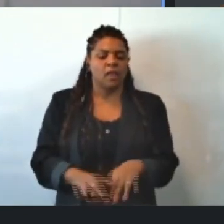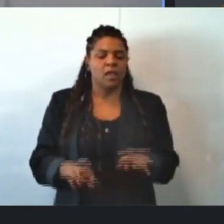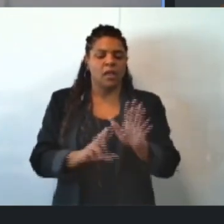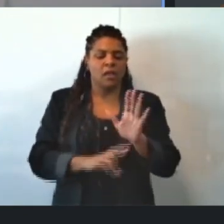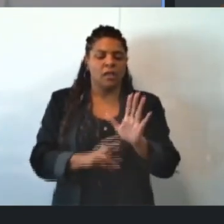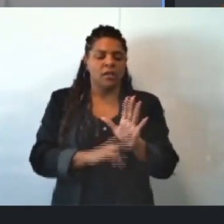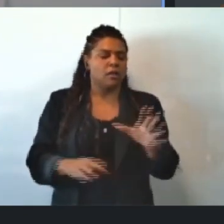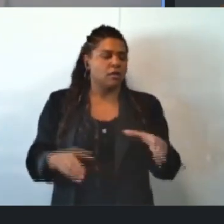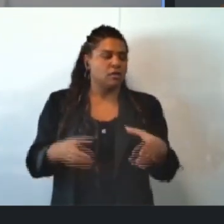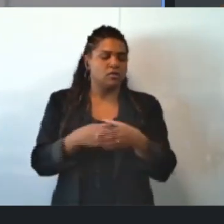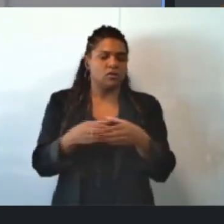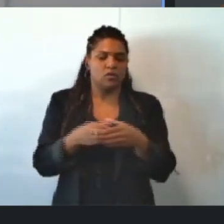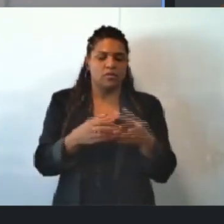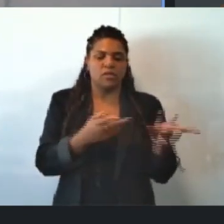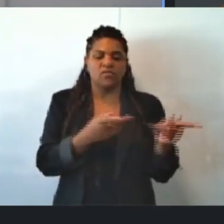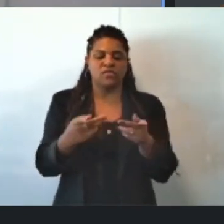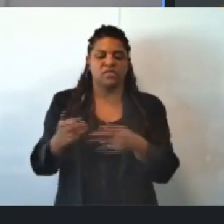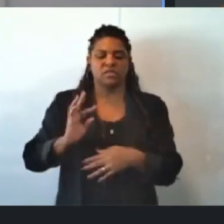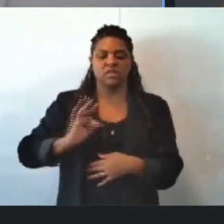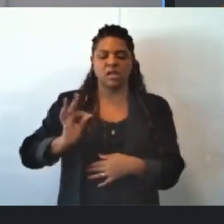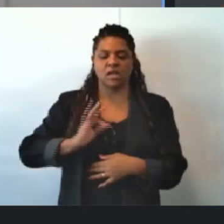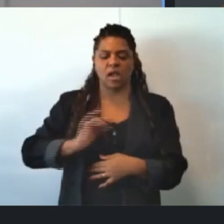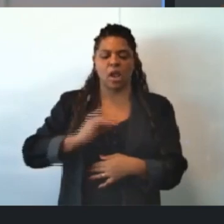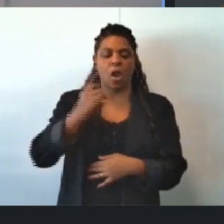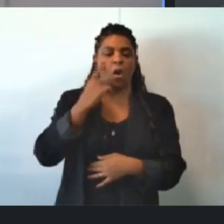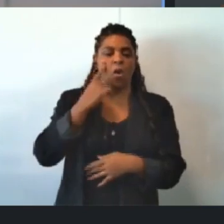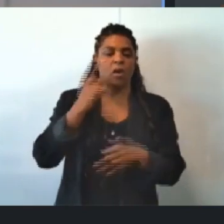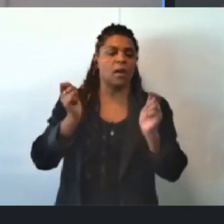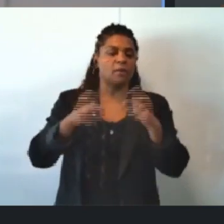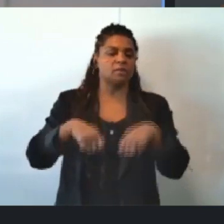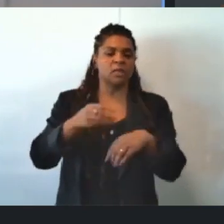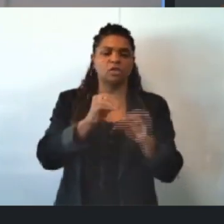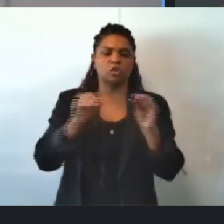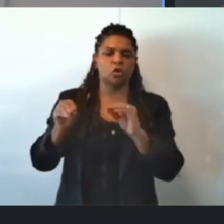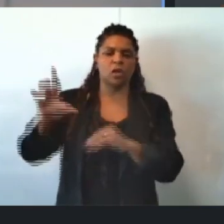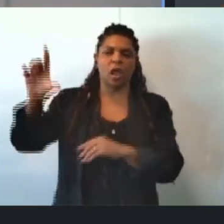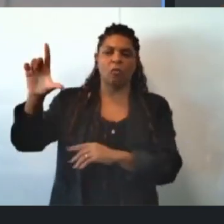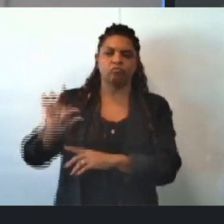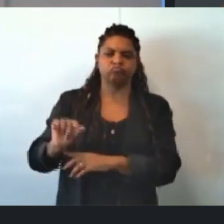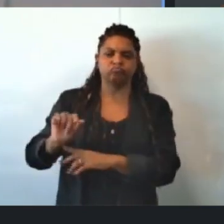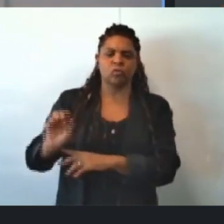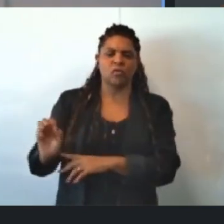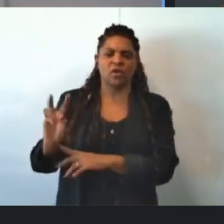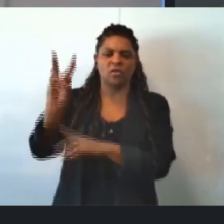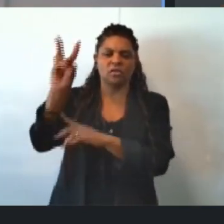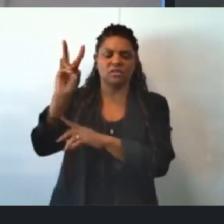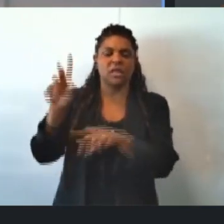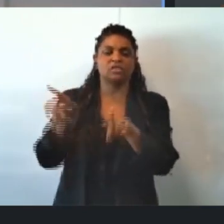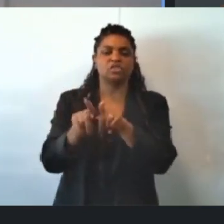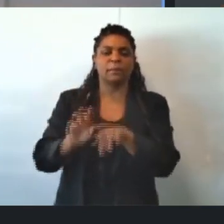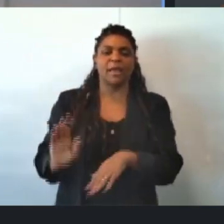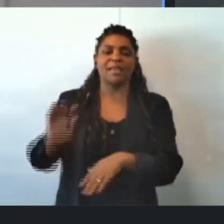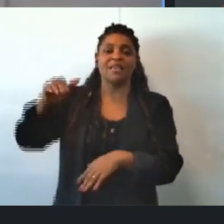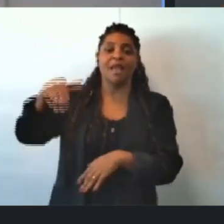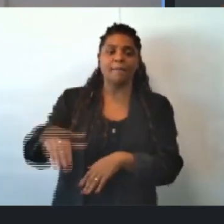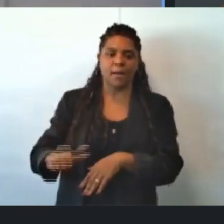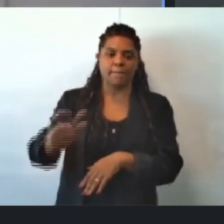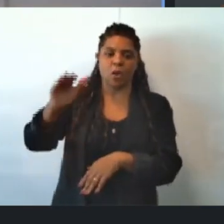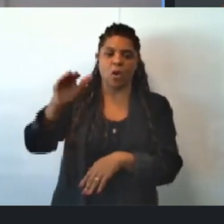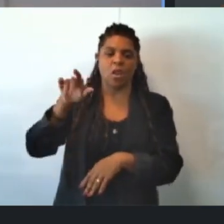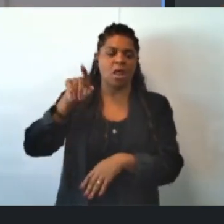visita técnica. Verificar a possibilidade de implantar redutor de velocidade do tipo quebra-molas e outras finalizações que se fizerem necessárias na